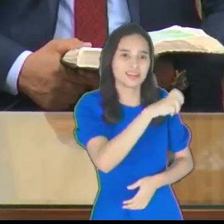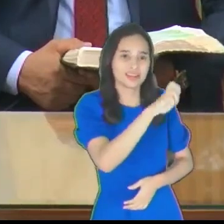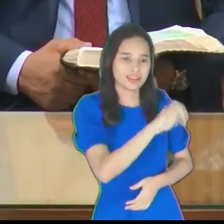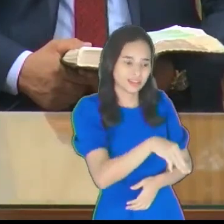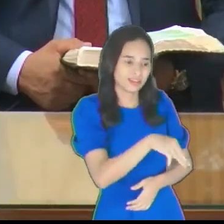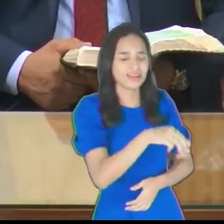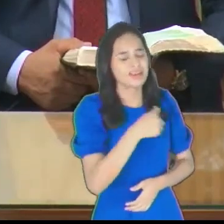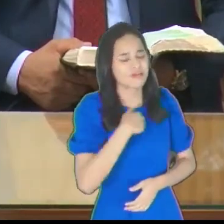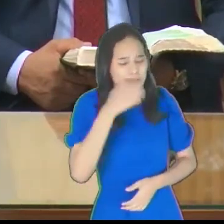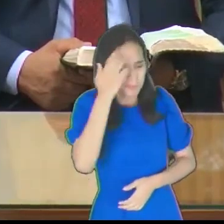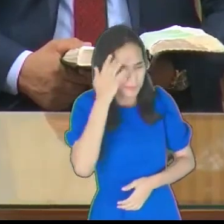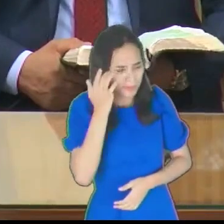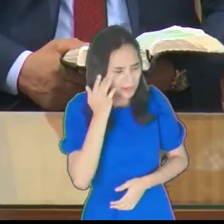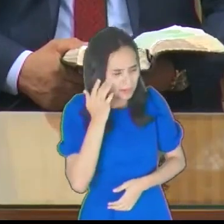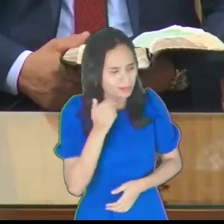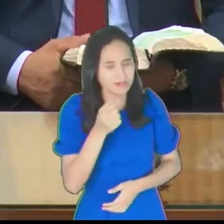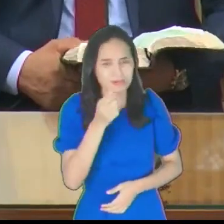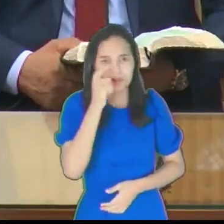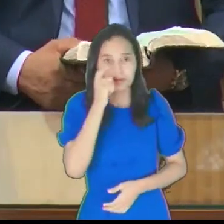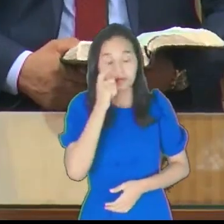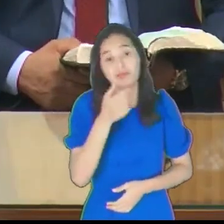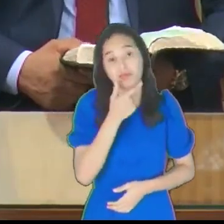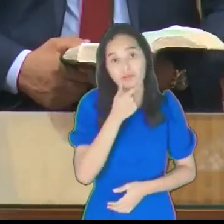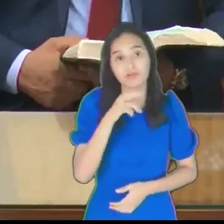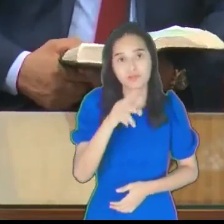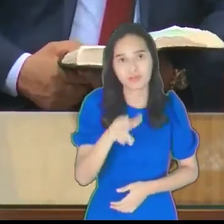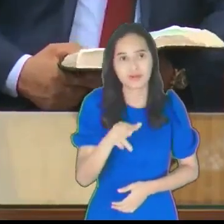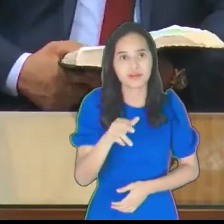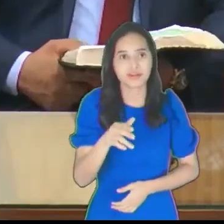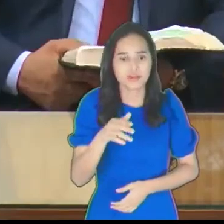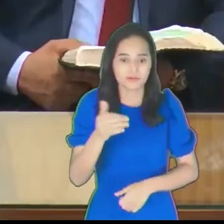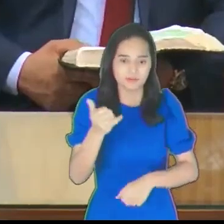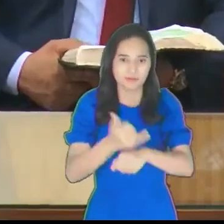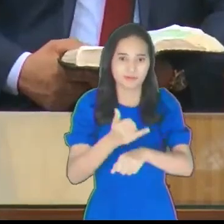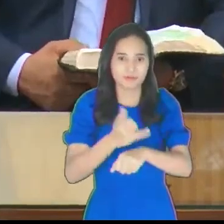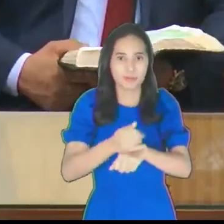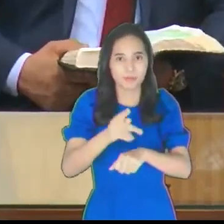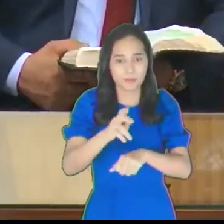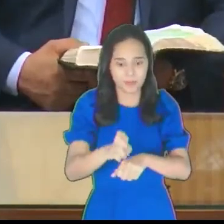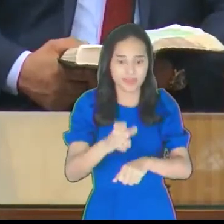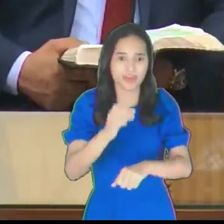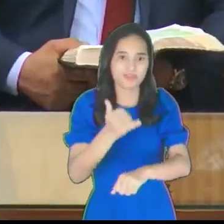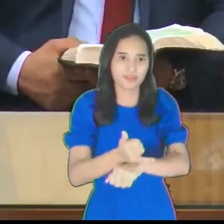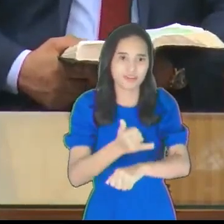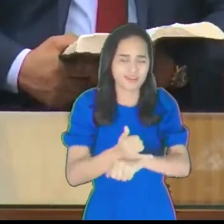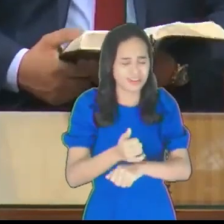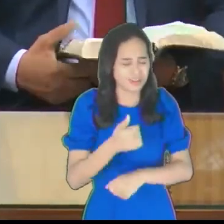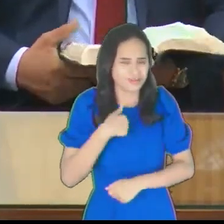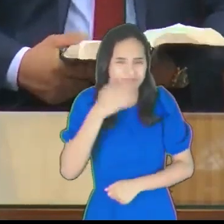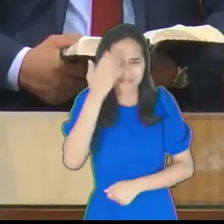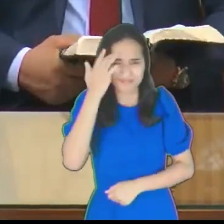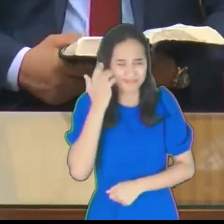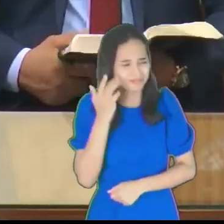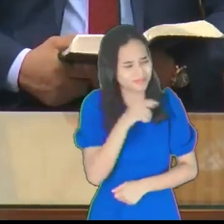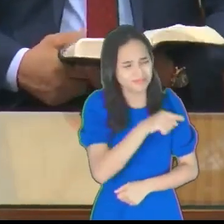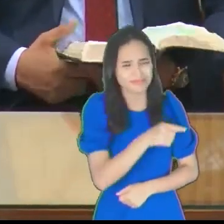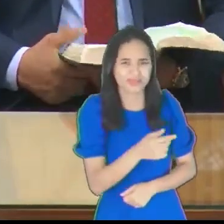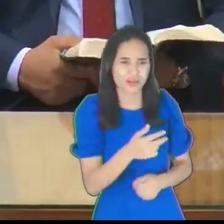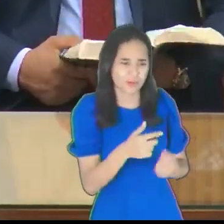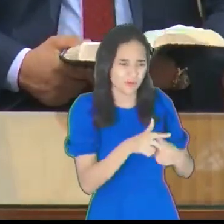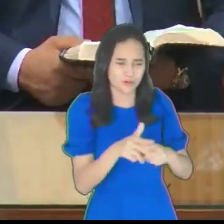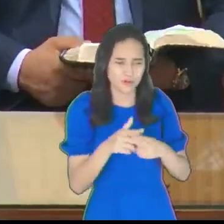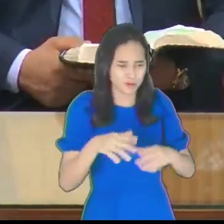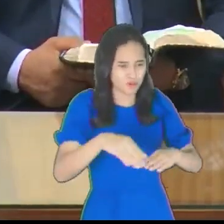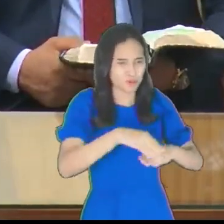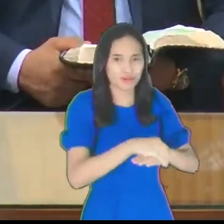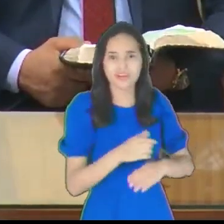sapateiro. Esse irmão sabe o que é um pé de ferro, né? Que era do sapateiro. E eu não achava estranho porque ele não consertava sapato. E uma vez cheguei lá e disse: seu Zé